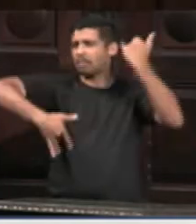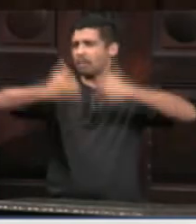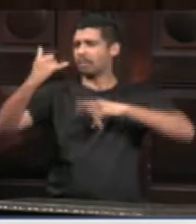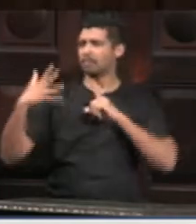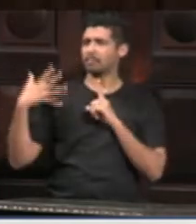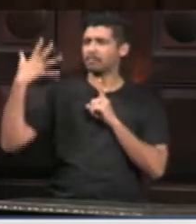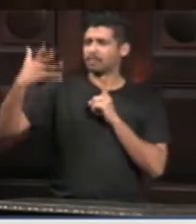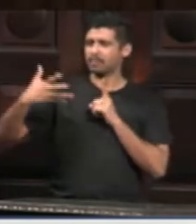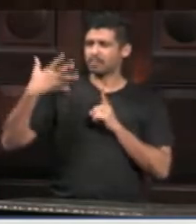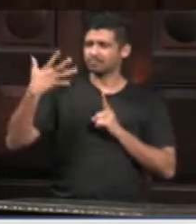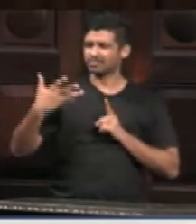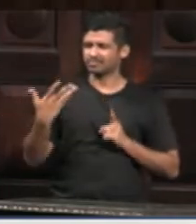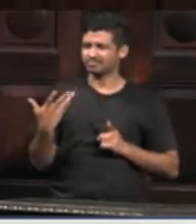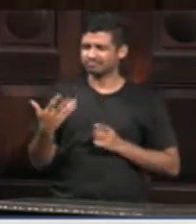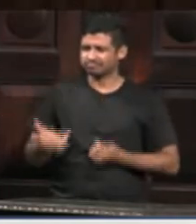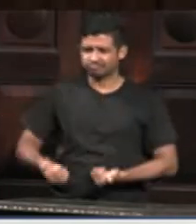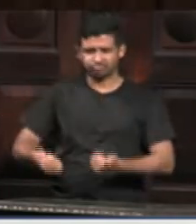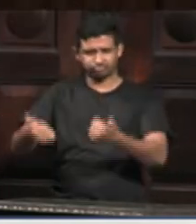tipo, só faz